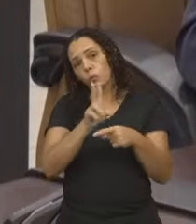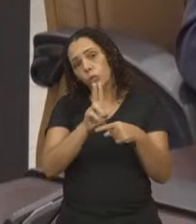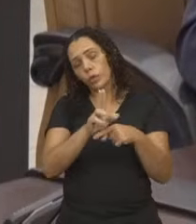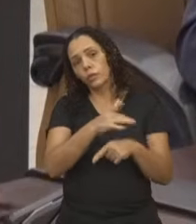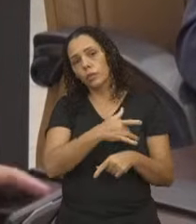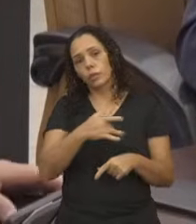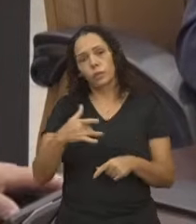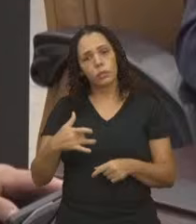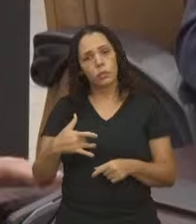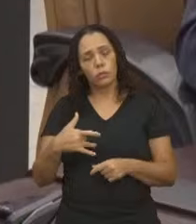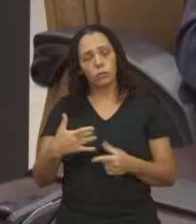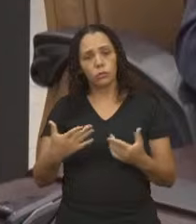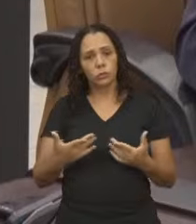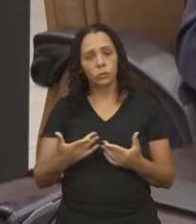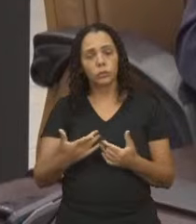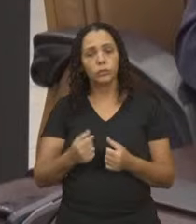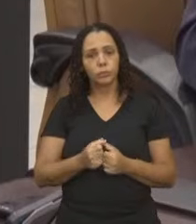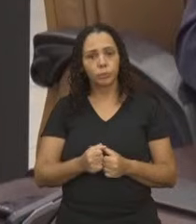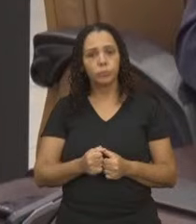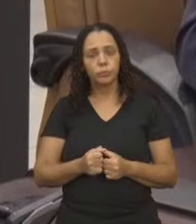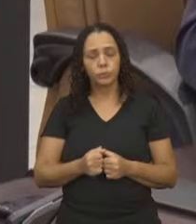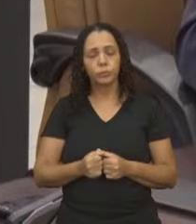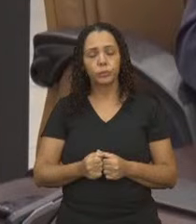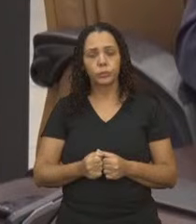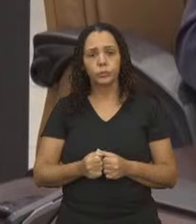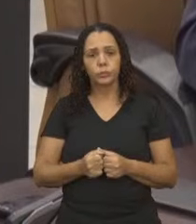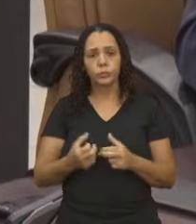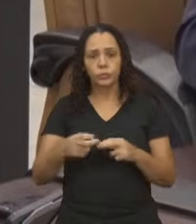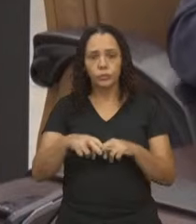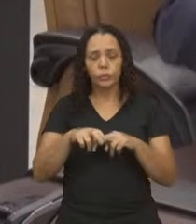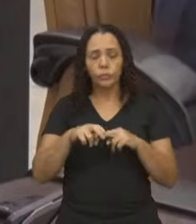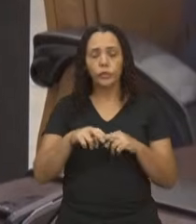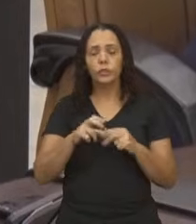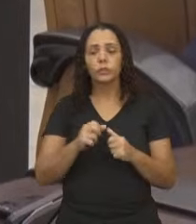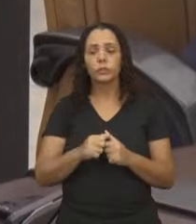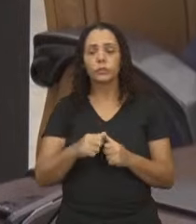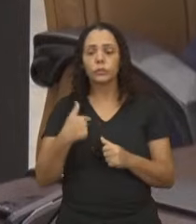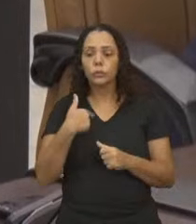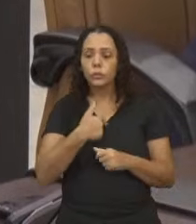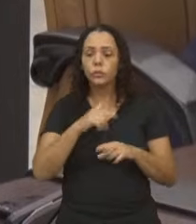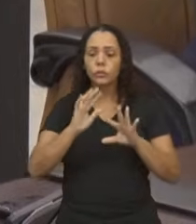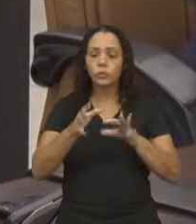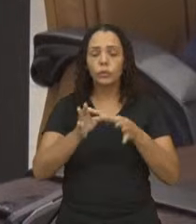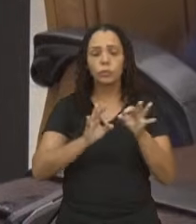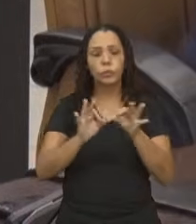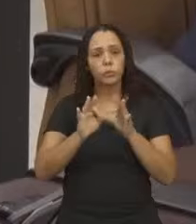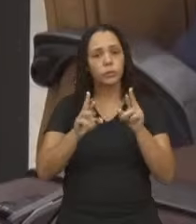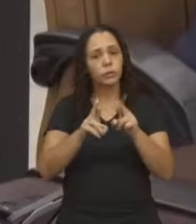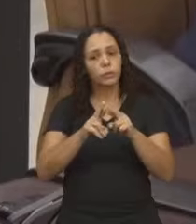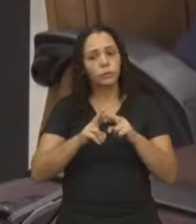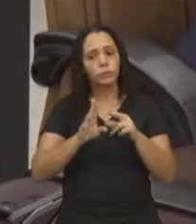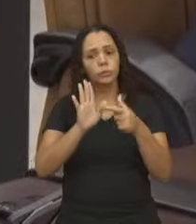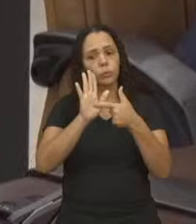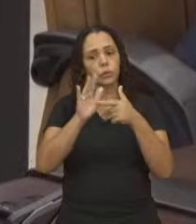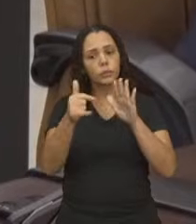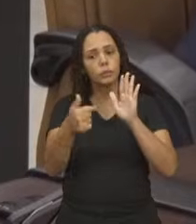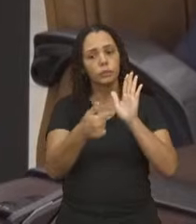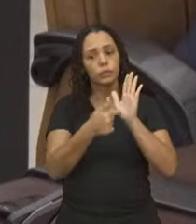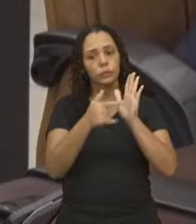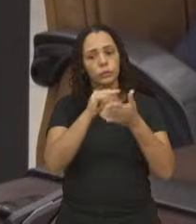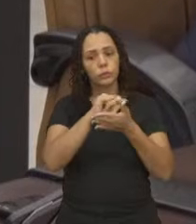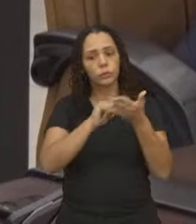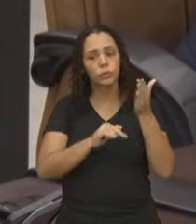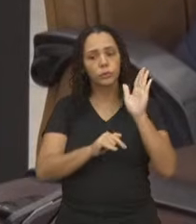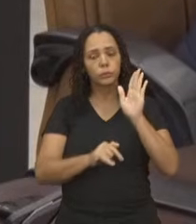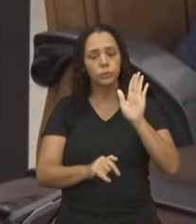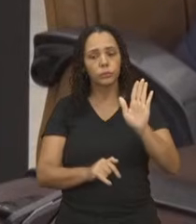toda a castração de animais também a gente colabora com a saúde pública. Então a gente estamos aí, fizemos o requerimento, quero aqui apresentar o requerimento, né,